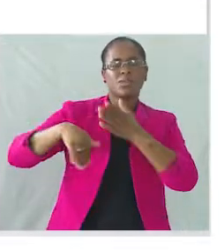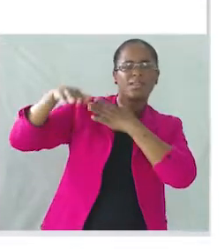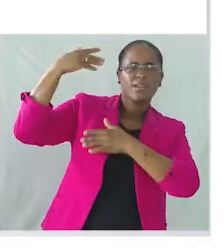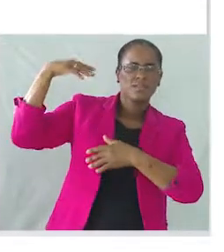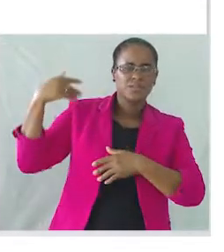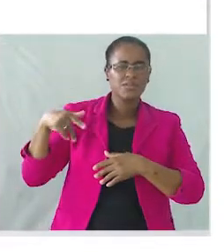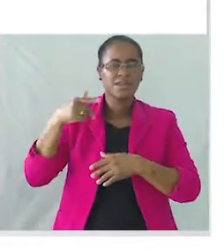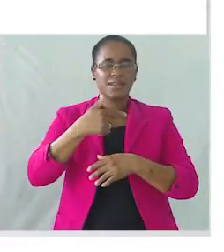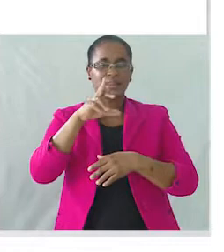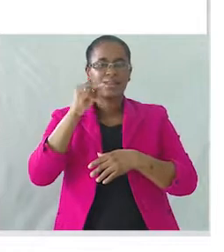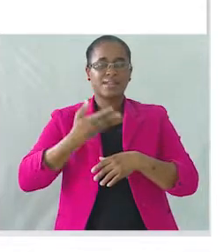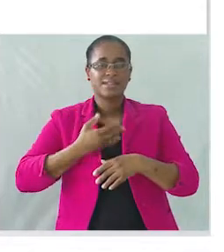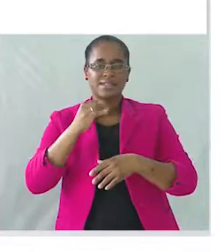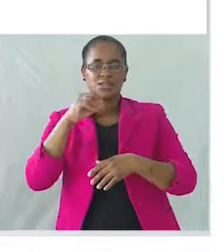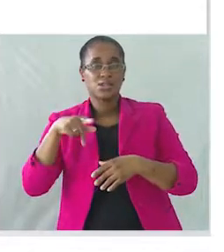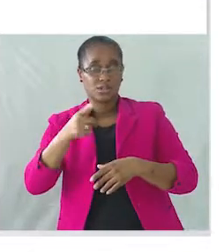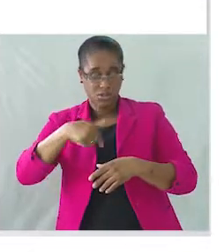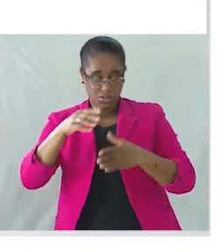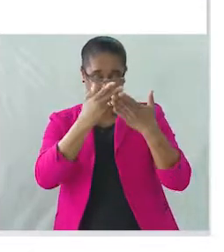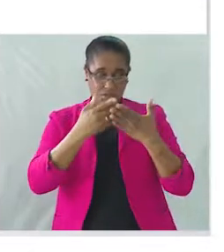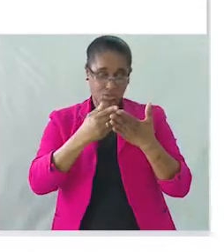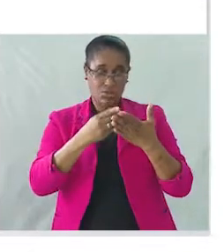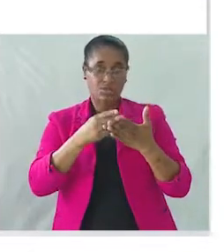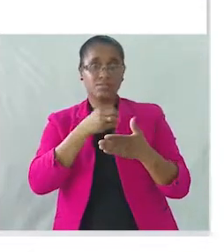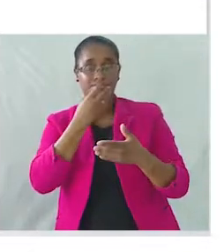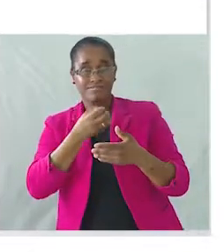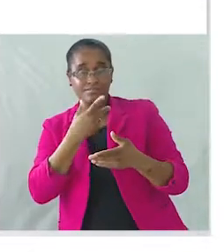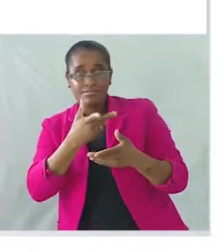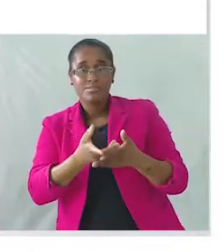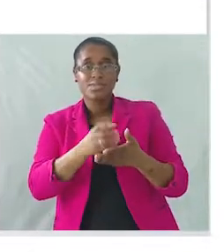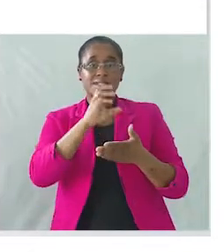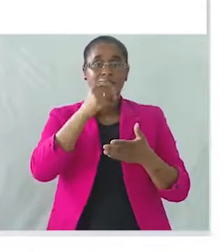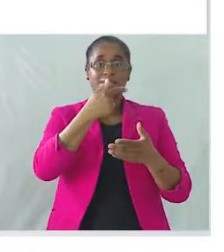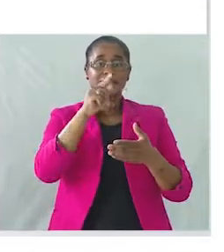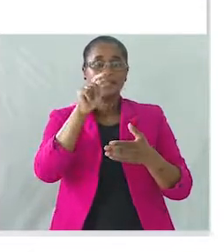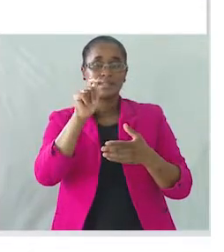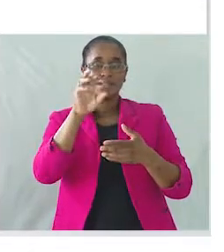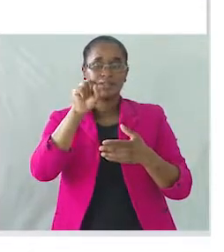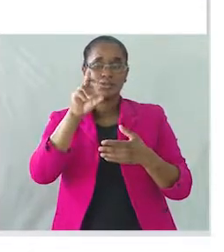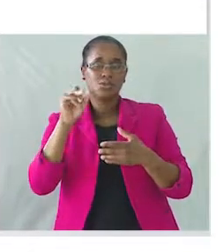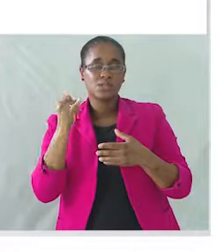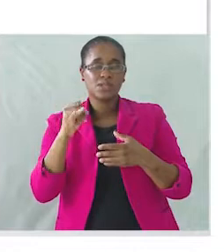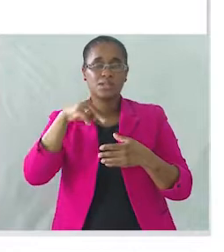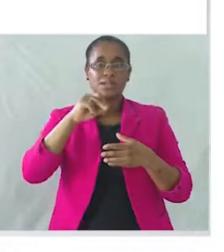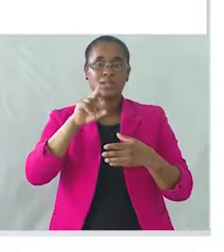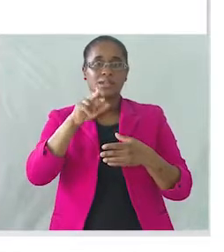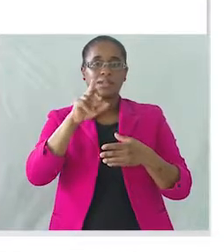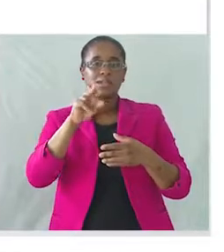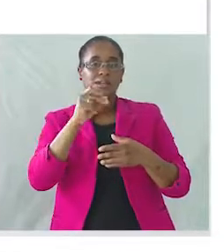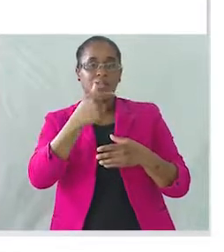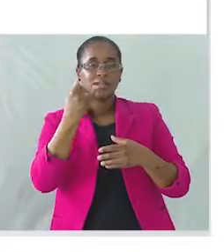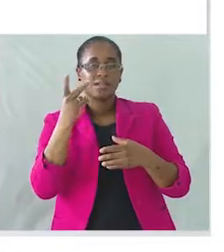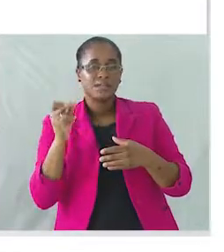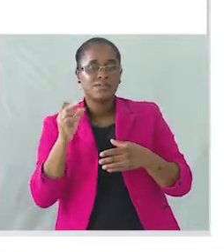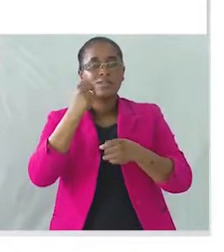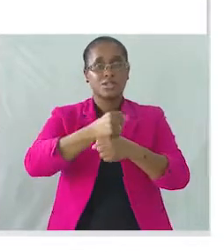nós vamos estudar, interpretação, as categorias da narrativa e exercícios. E para iniciarmos a